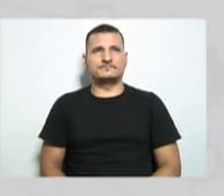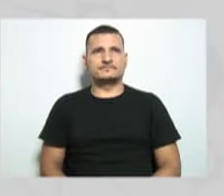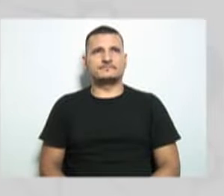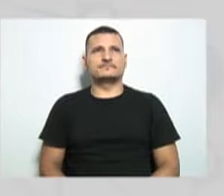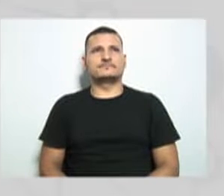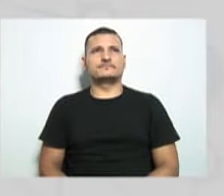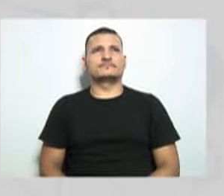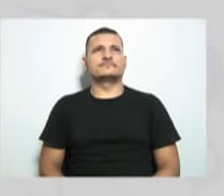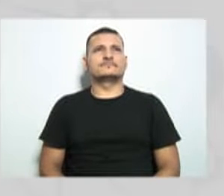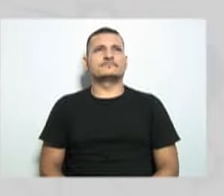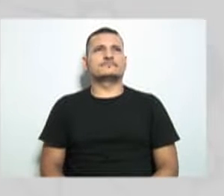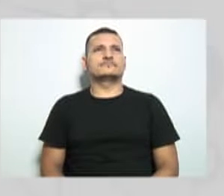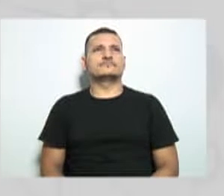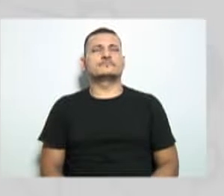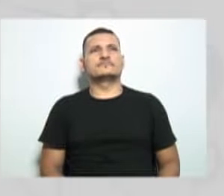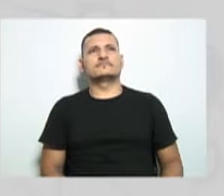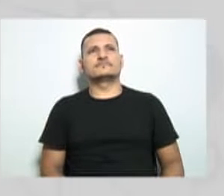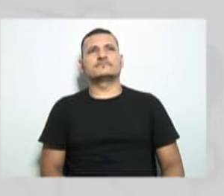Vamos continuar aqui.